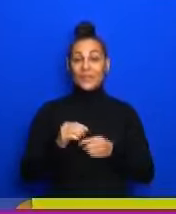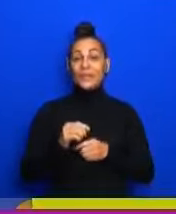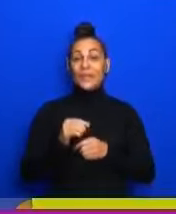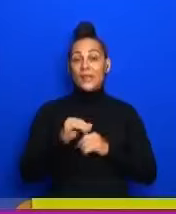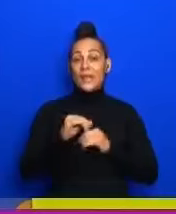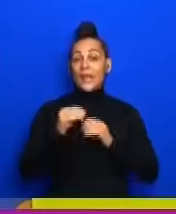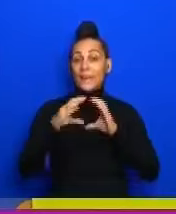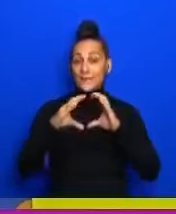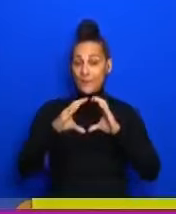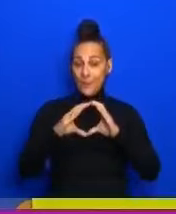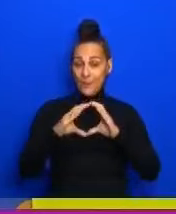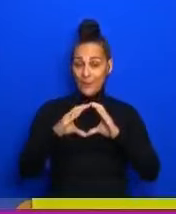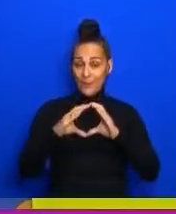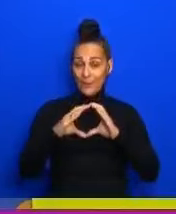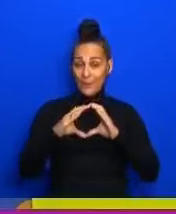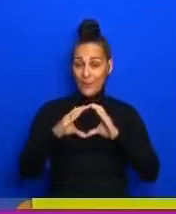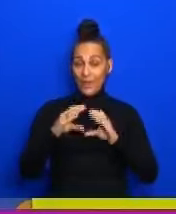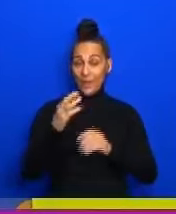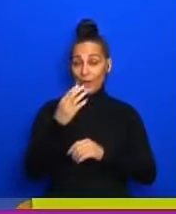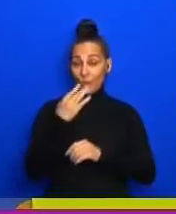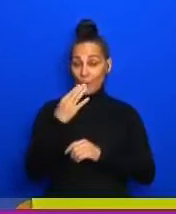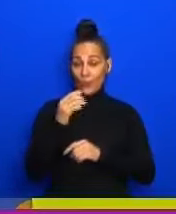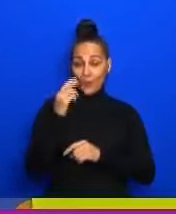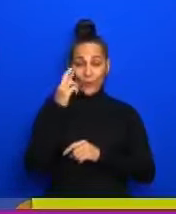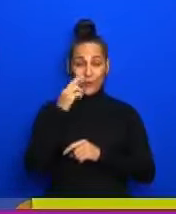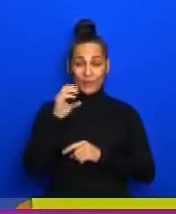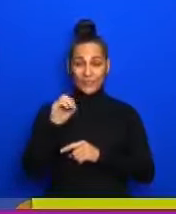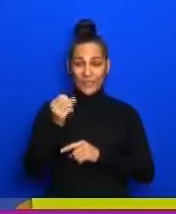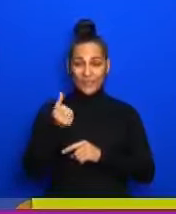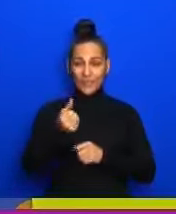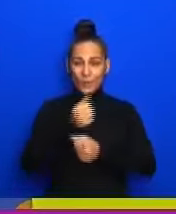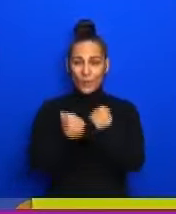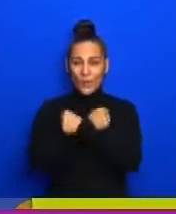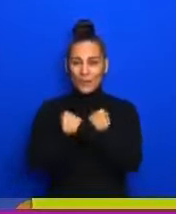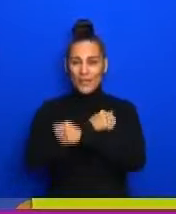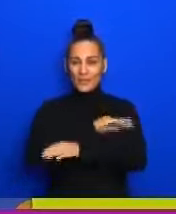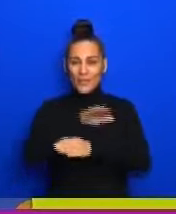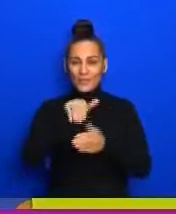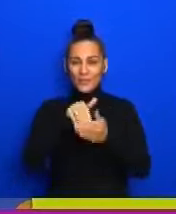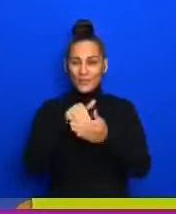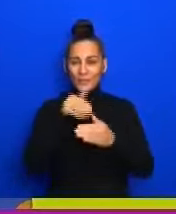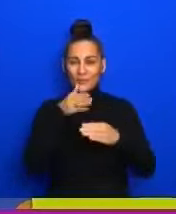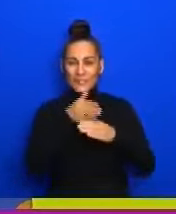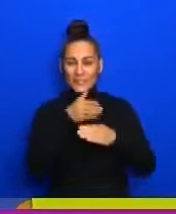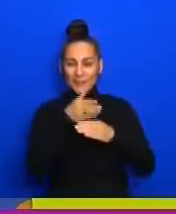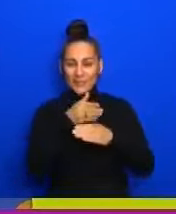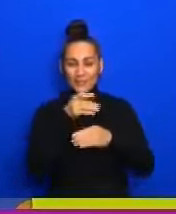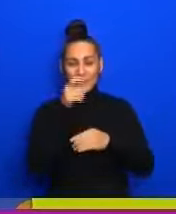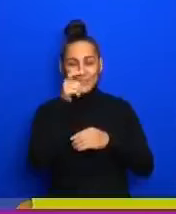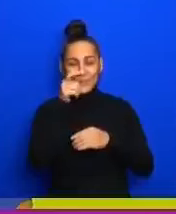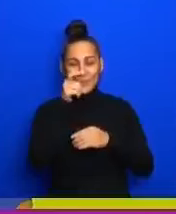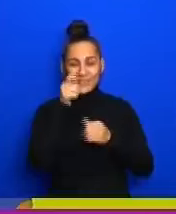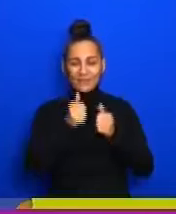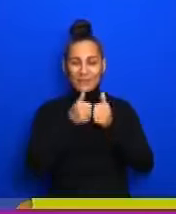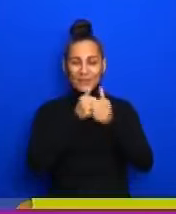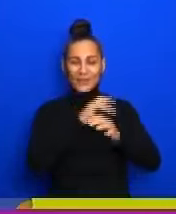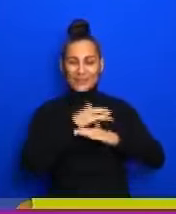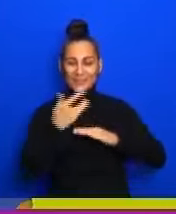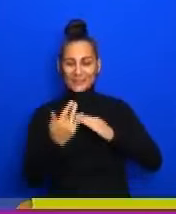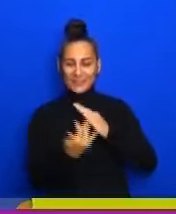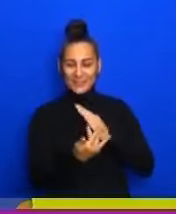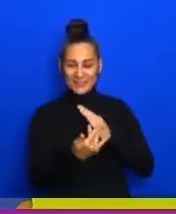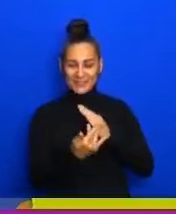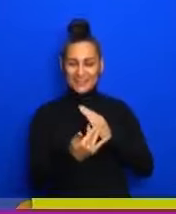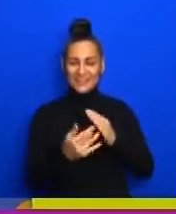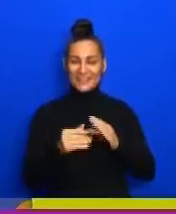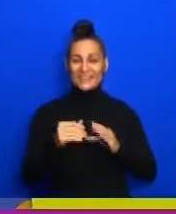Detalhe para você agora, 06. Bola rosa. Um abraço para todo mundo que está sintonizado no perfil da Caixa e da Rede TV nas mídias sociais,